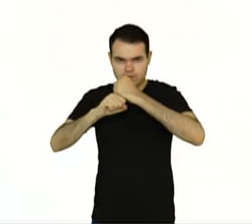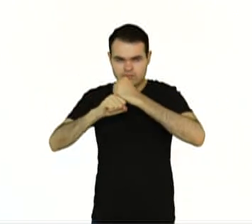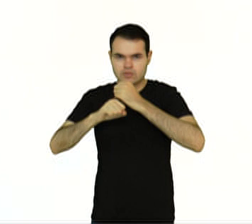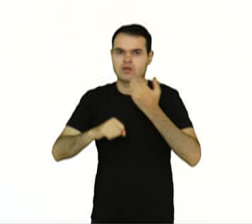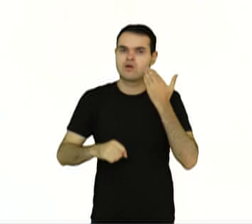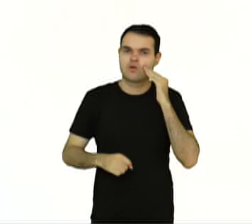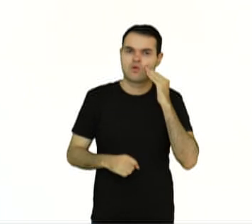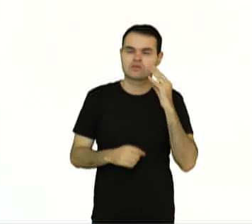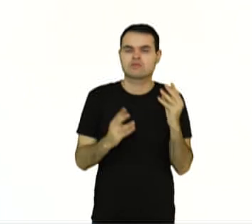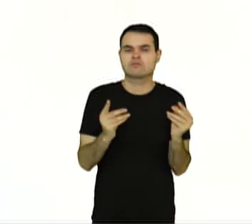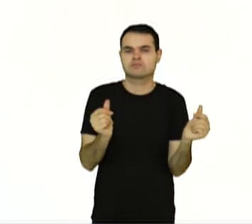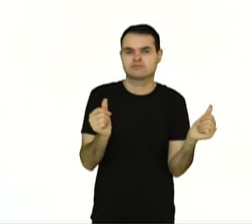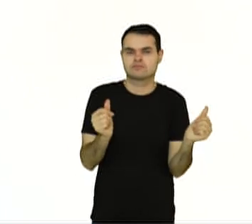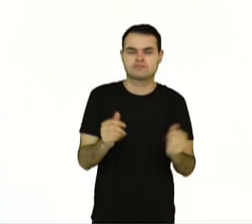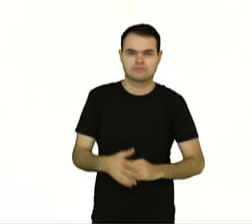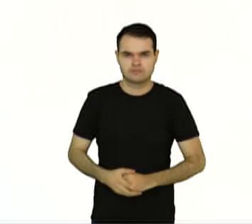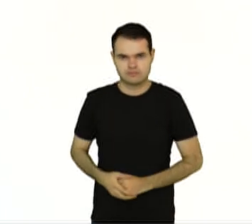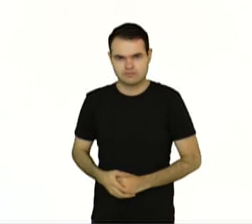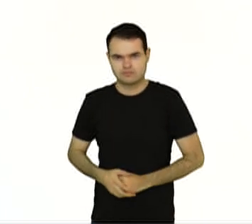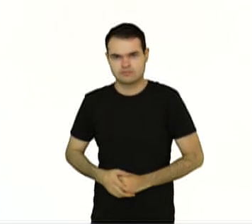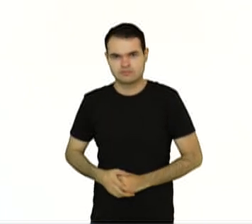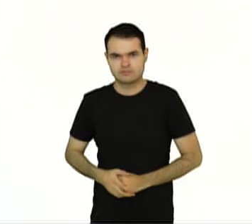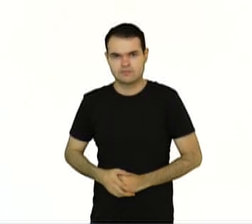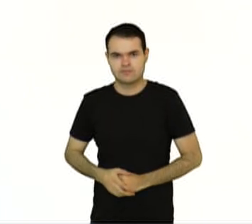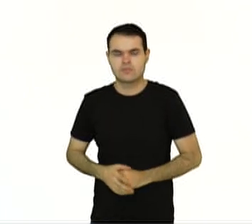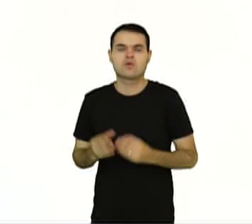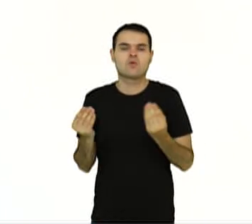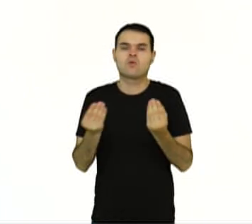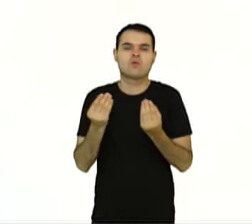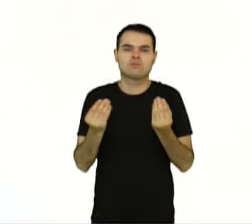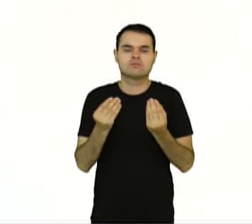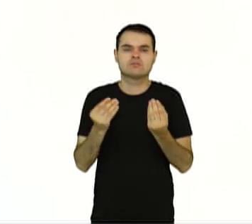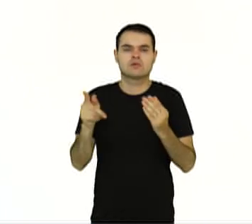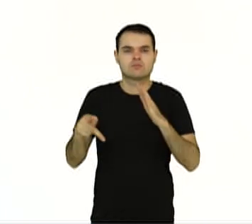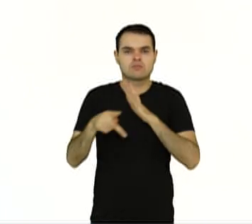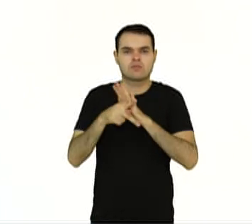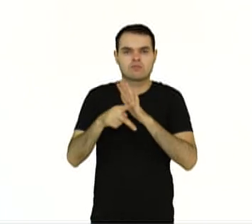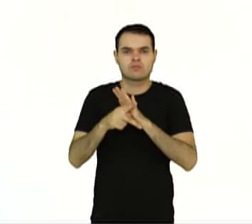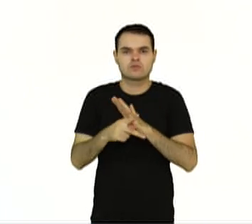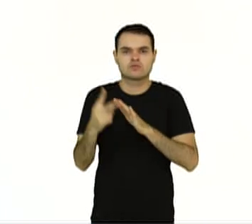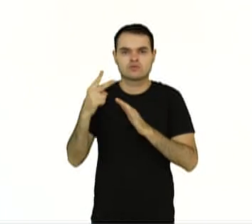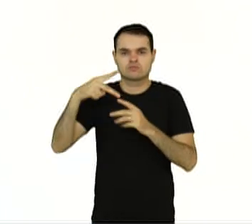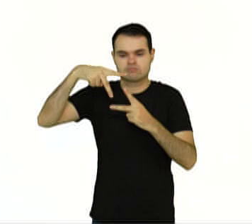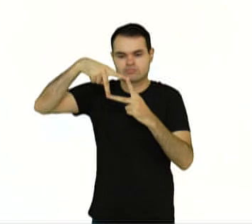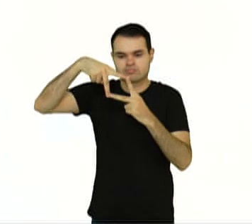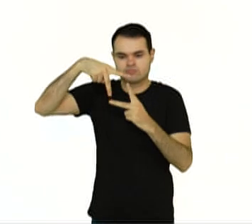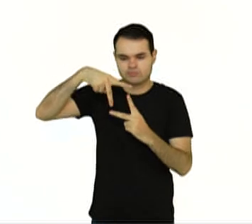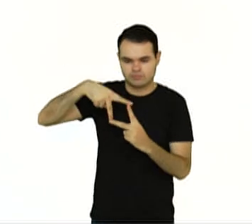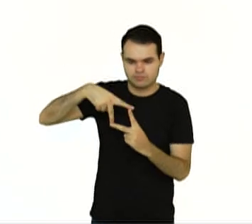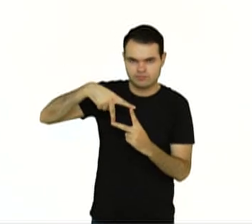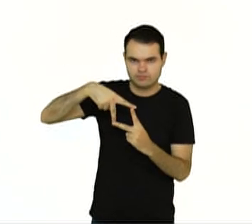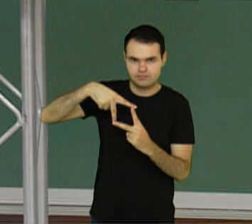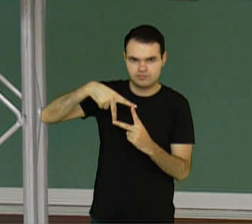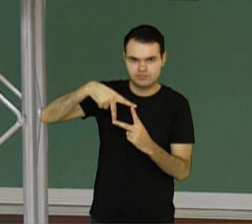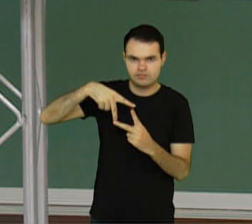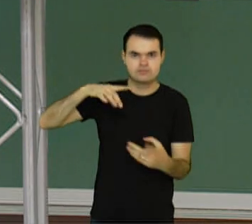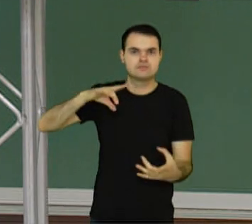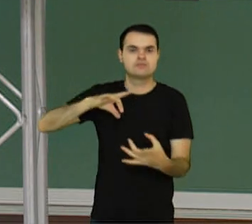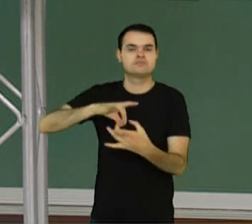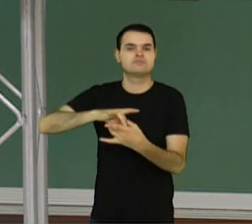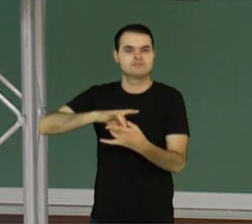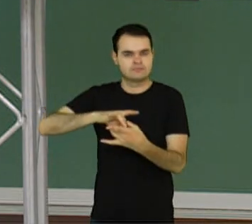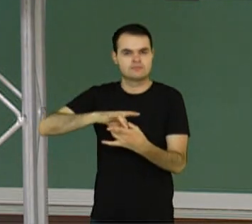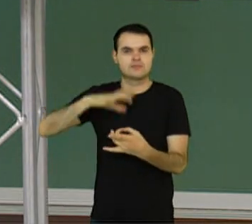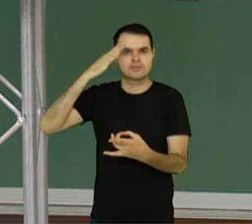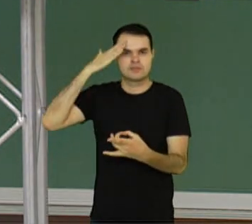está em rosa acaba se aniquilando. Então, o que a gente vai ter como correspondência é como se eu tivesse dois quadradinhos para baixo ali. E aqui você vai ter a